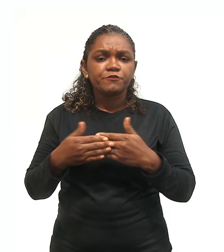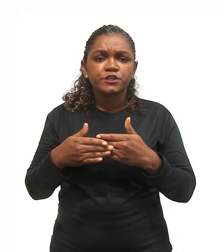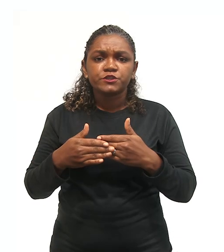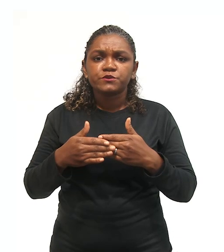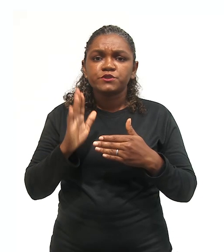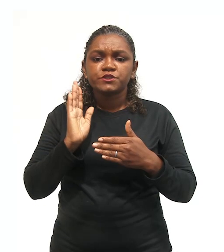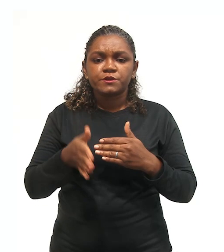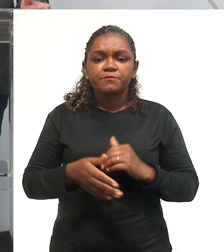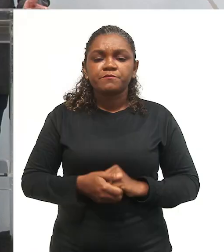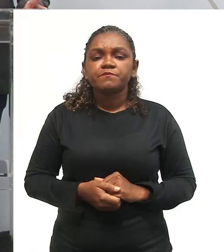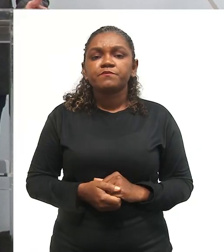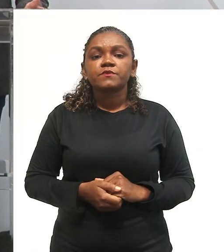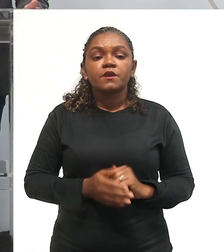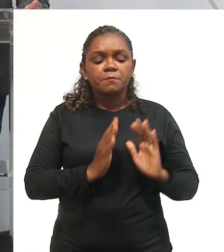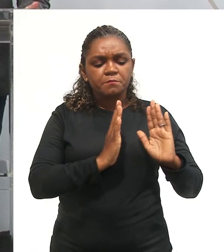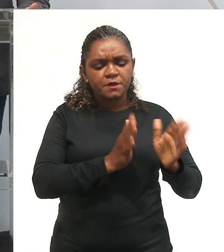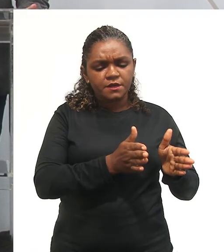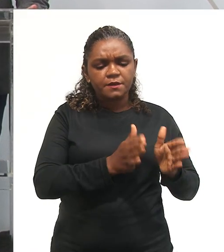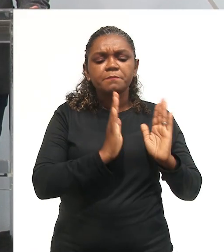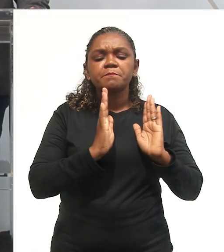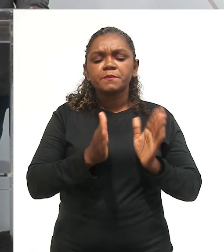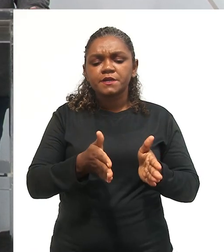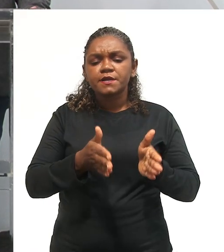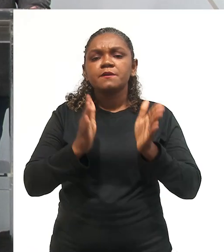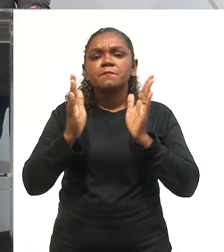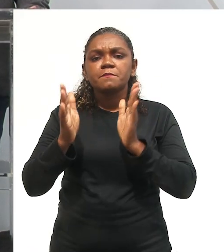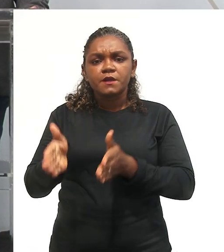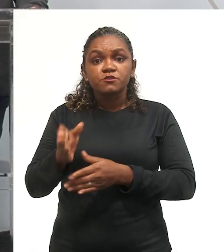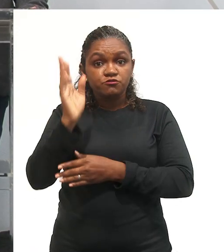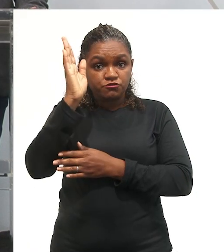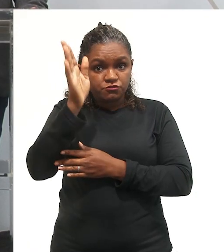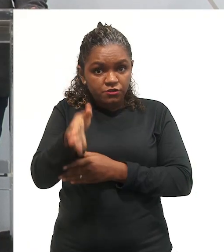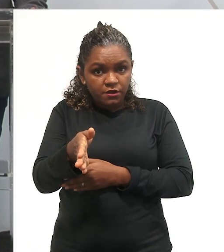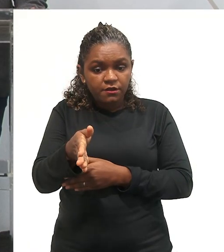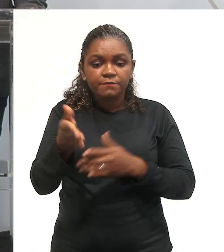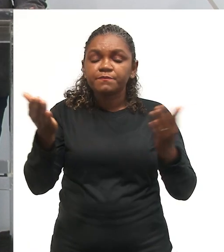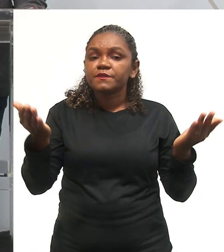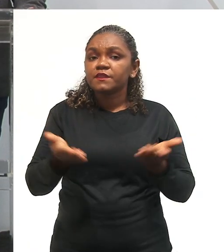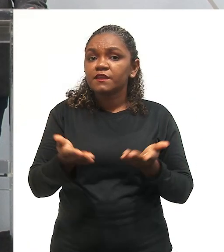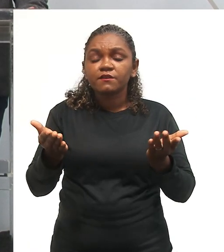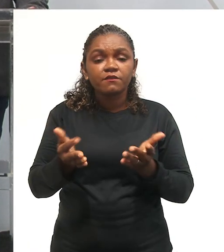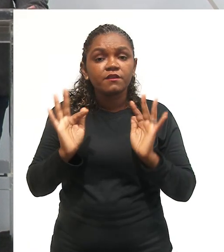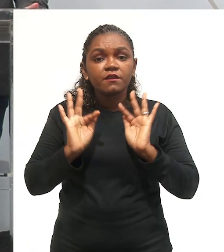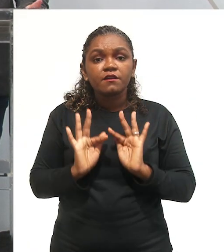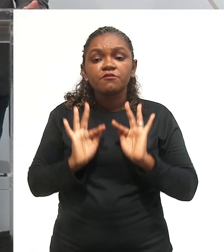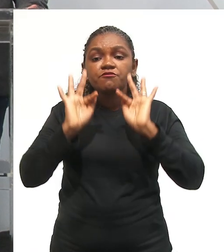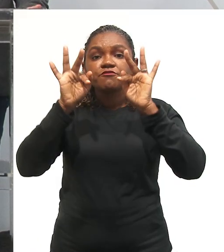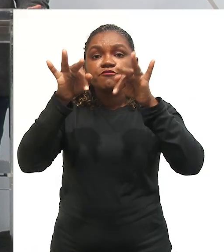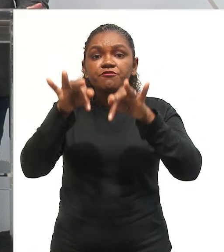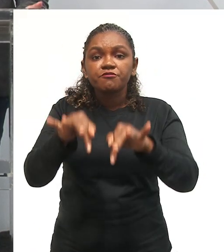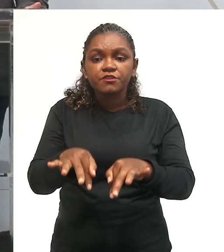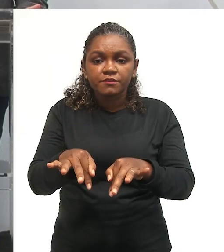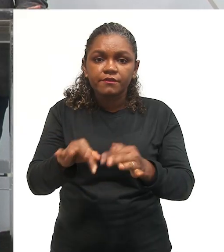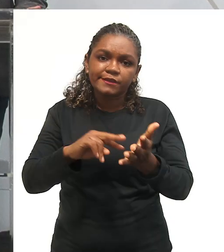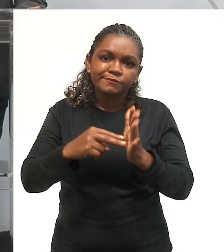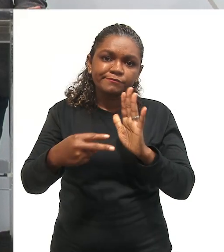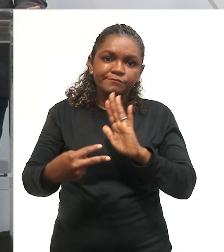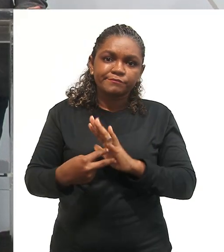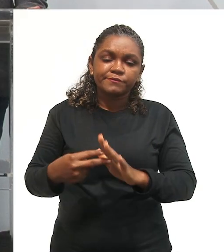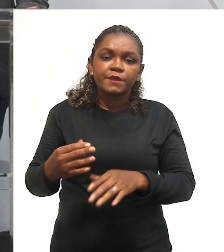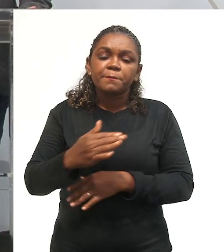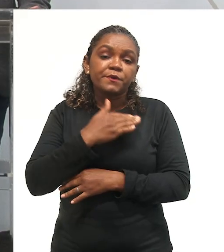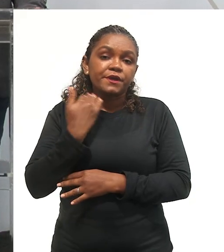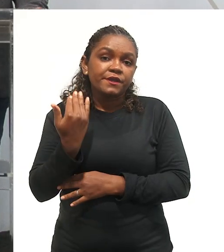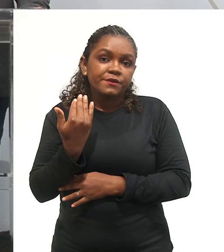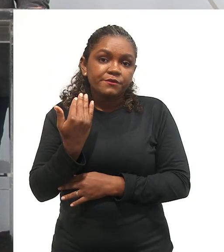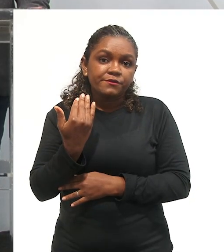após ser respeitado todo esse processo, aqui a gente chega na extinção, que é a chamada morte da pessoa